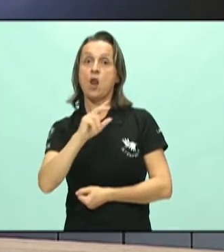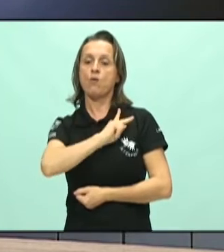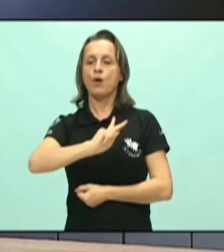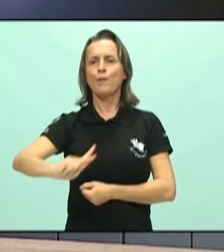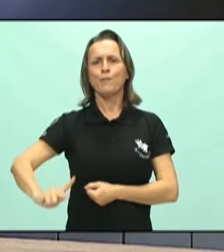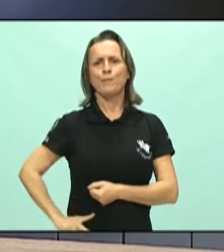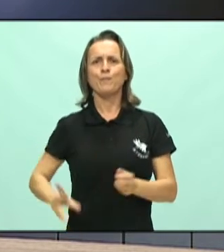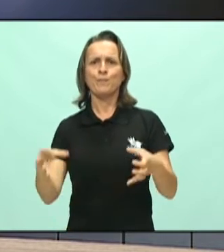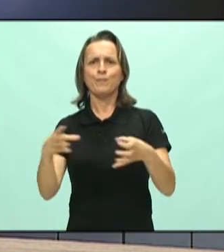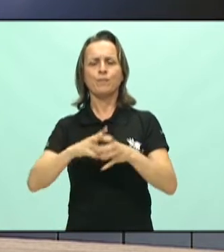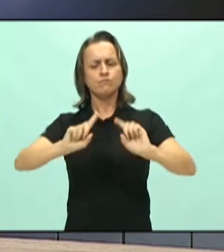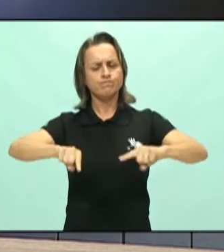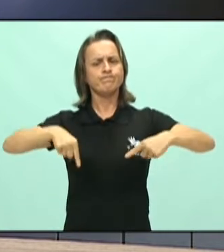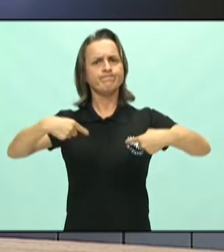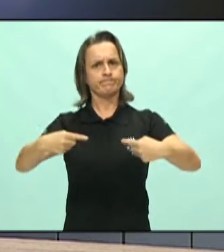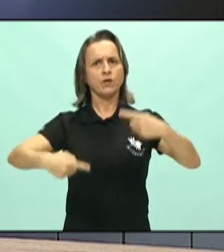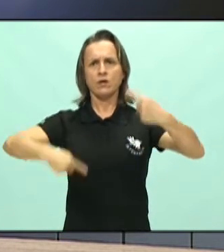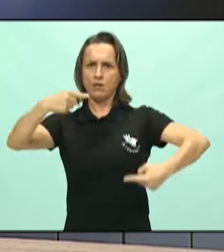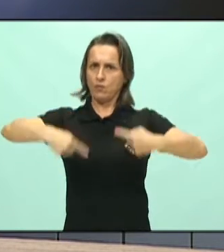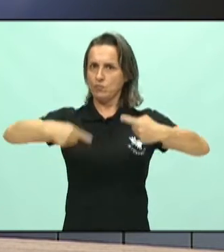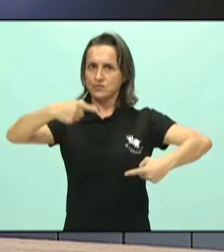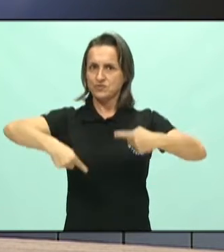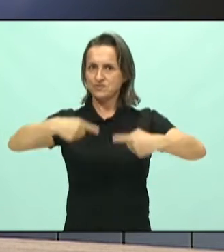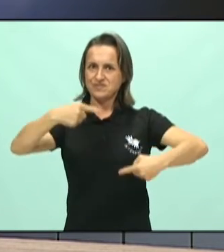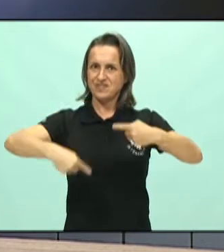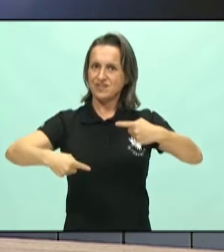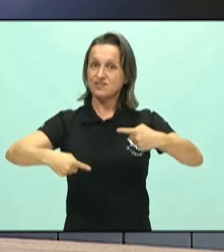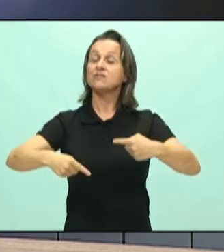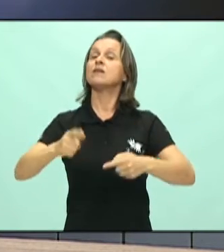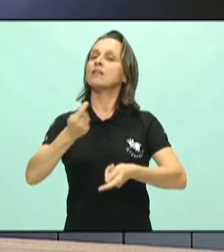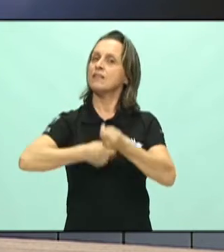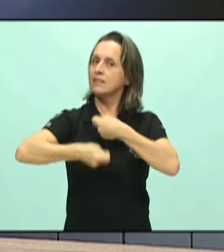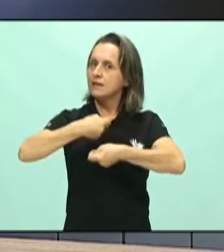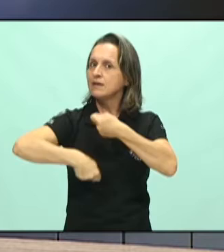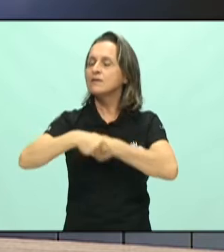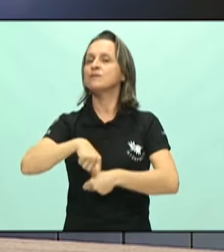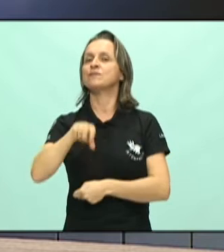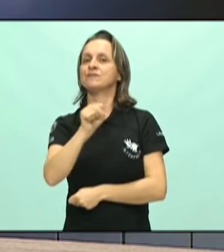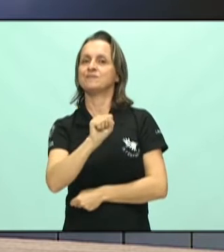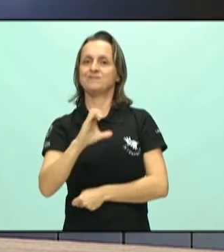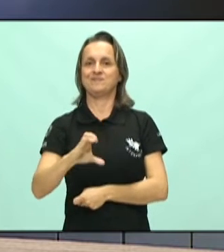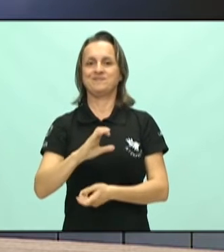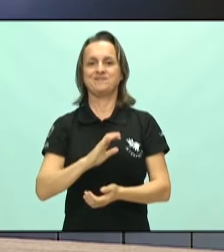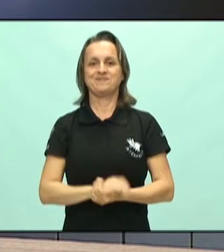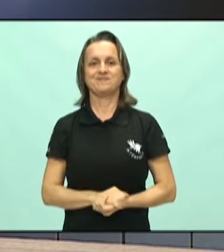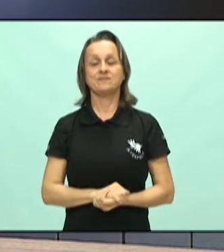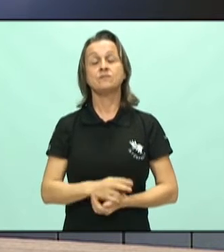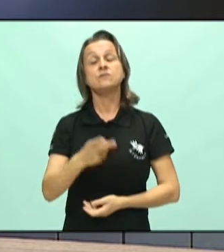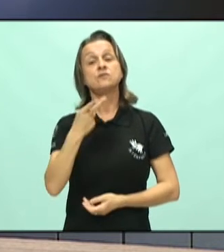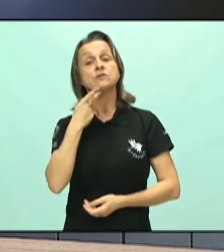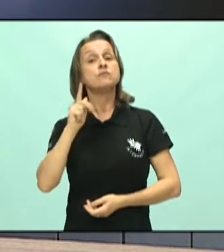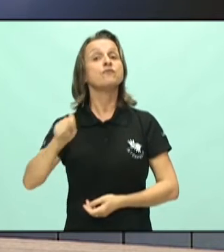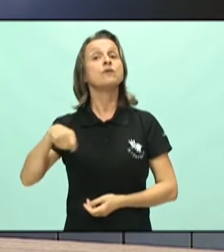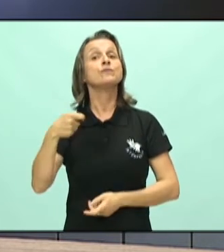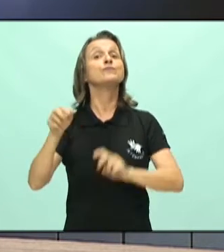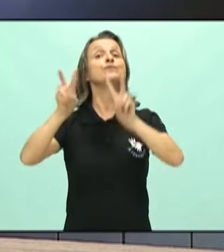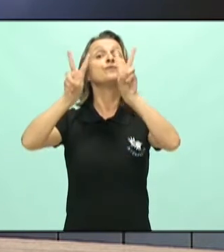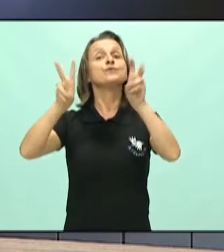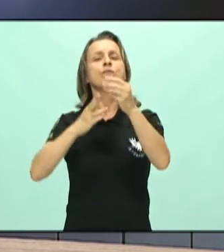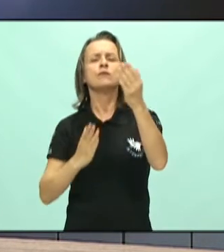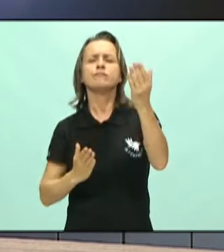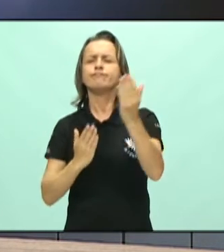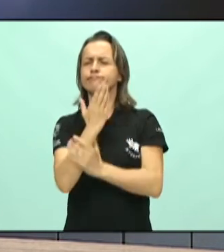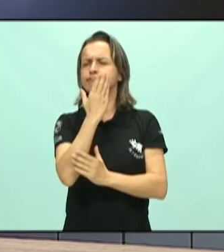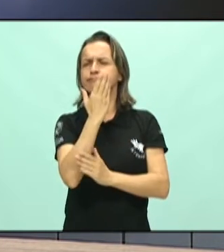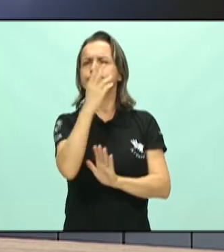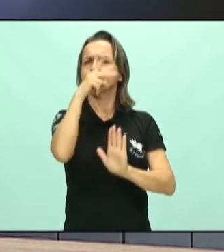Comitê de Defesa da Competitividade da Economia Catarinense. Nós estamos falando a respeito da aprovação